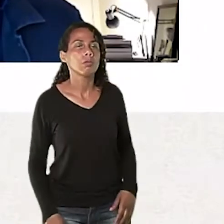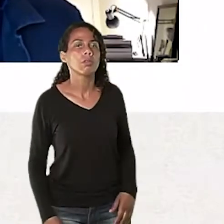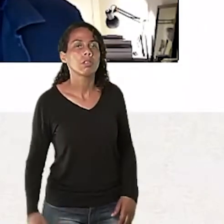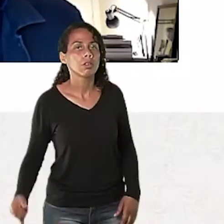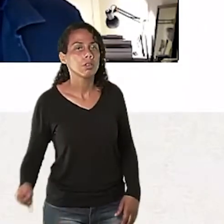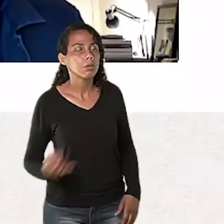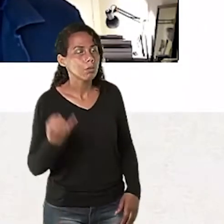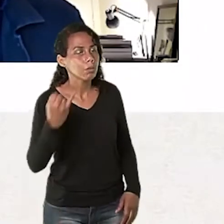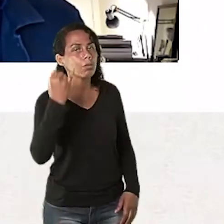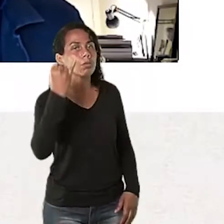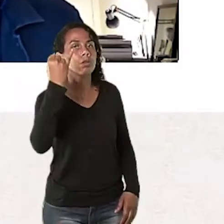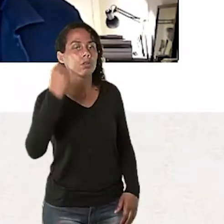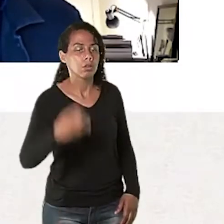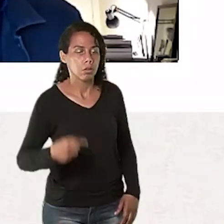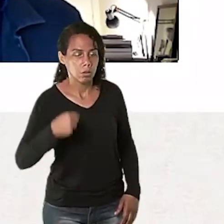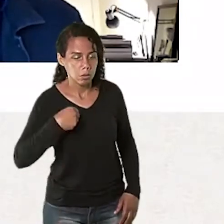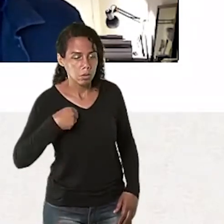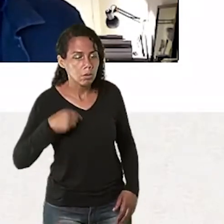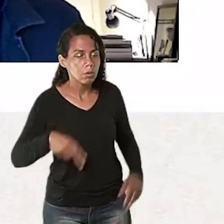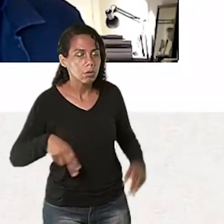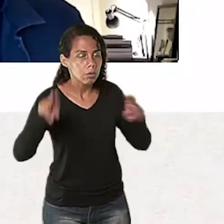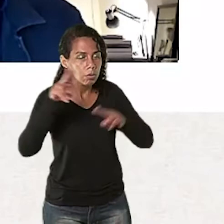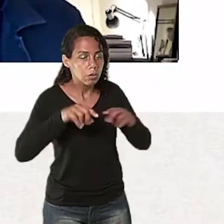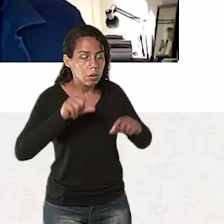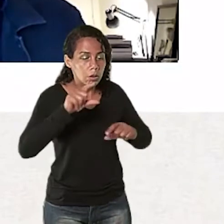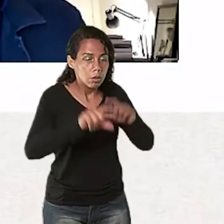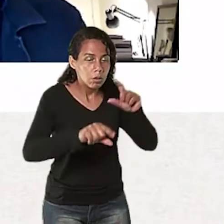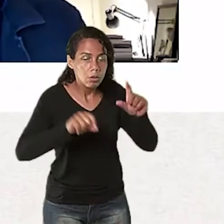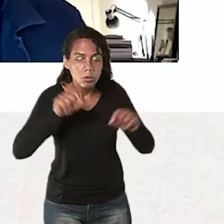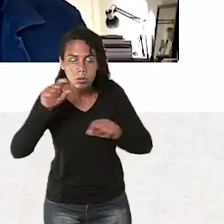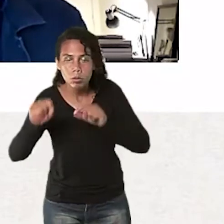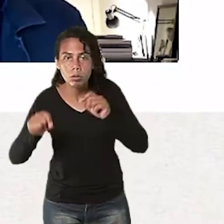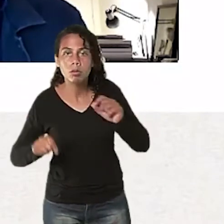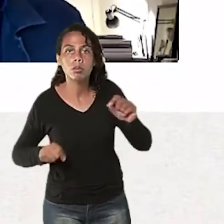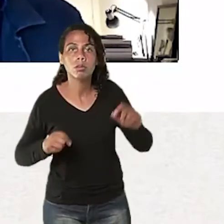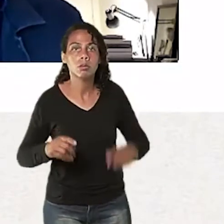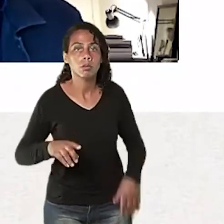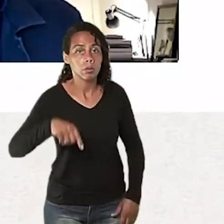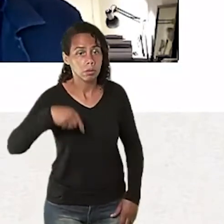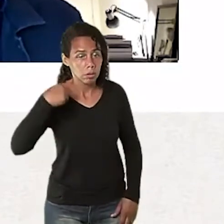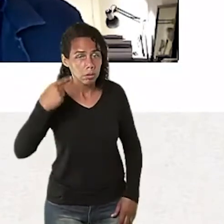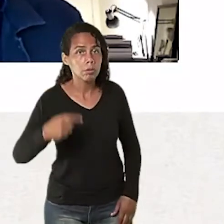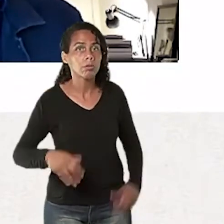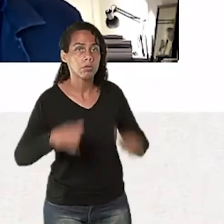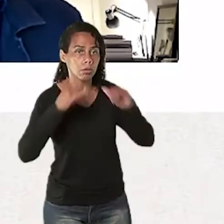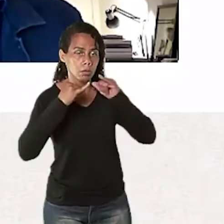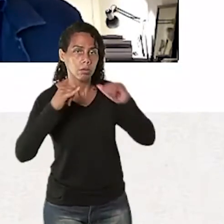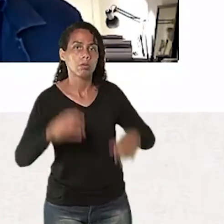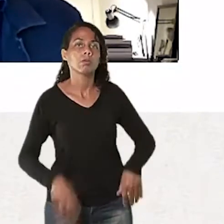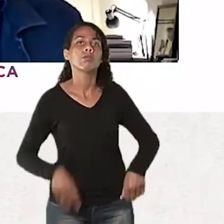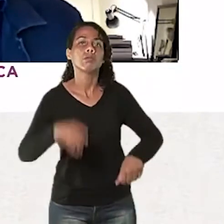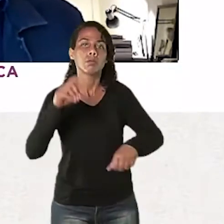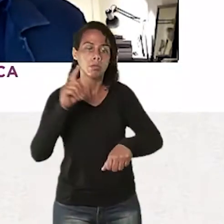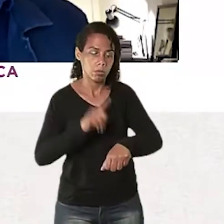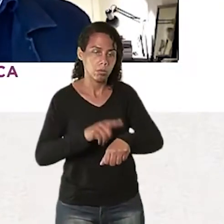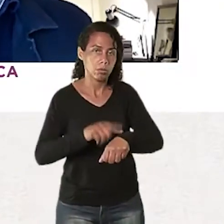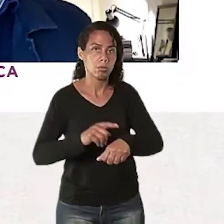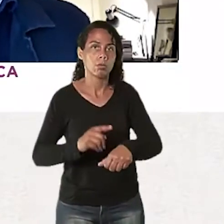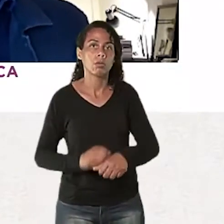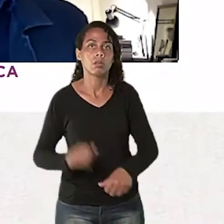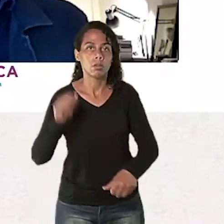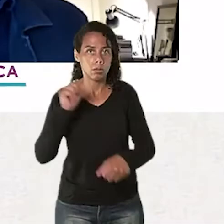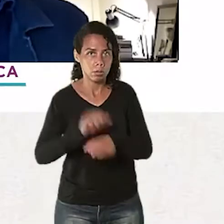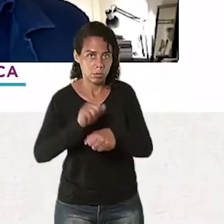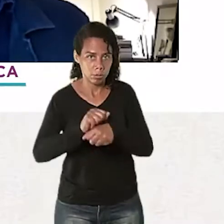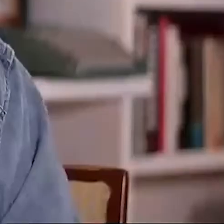né? Tem que ser. Já é uma seleção. Já é uma seleção. Cuenca, vamos dar uma paradinha? Agradecer aqui as pessoas